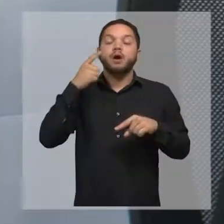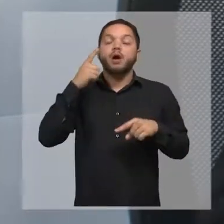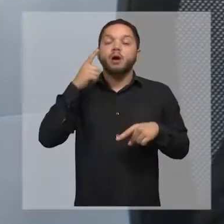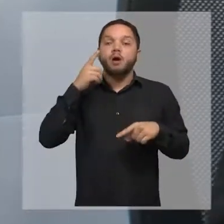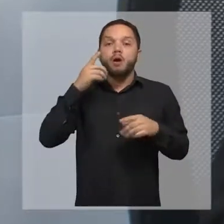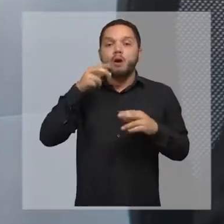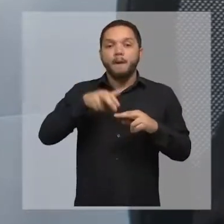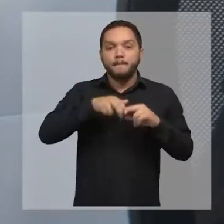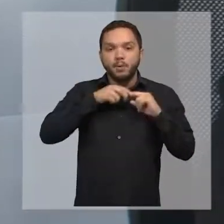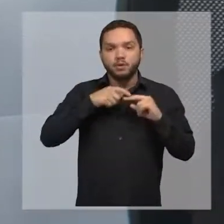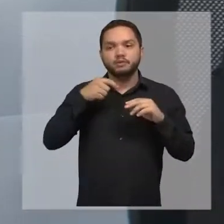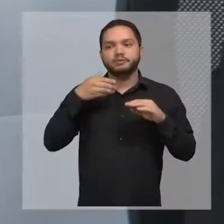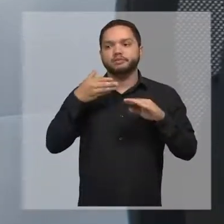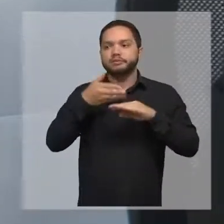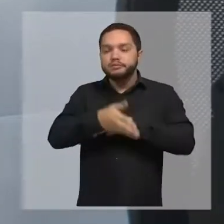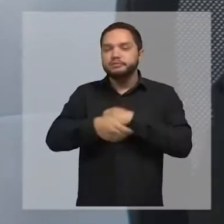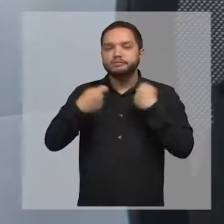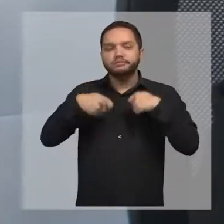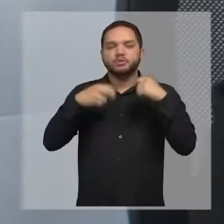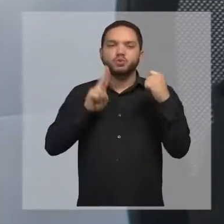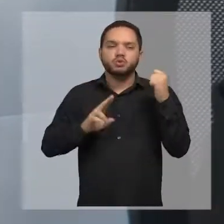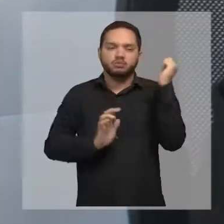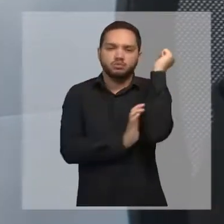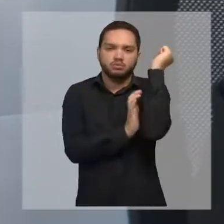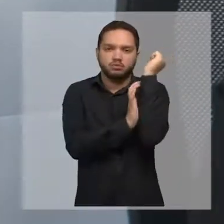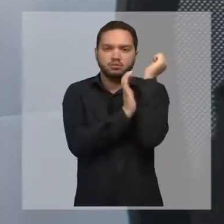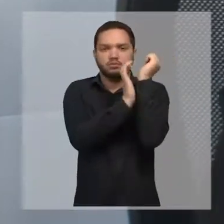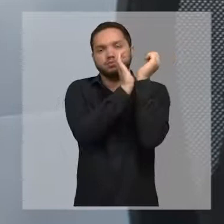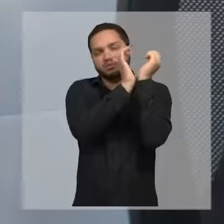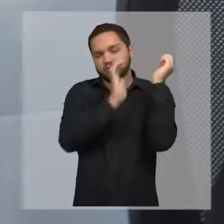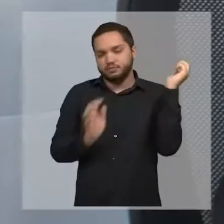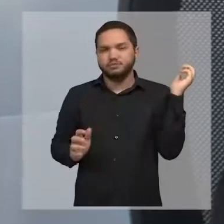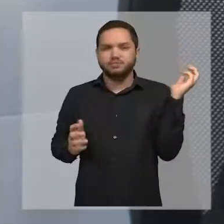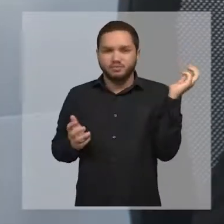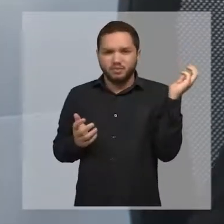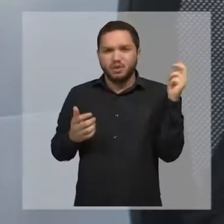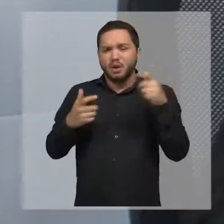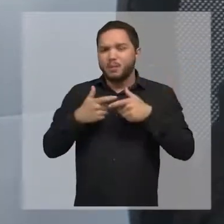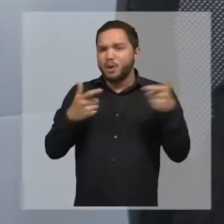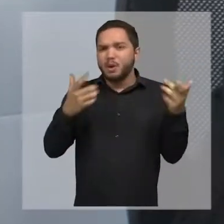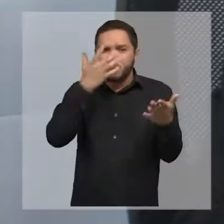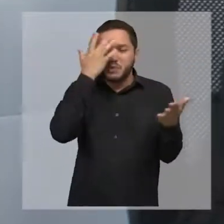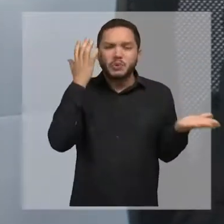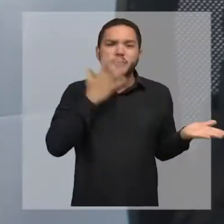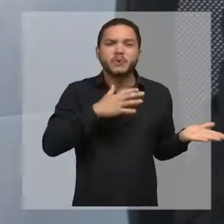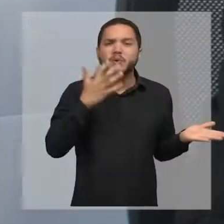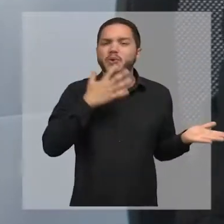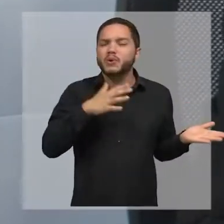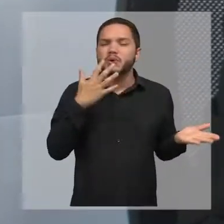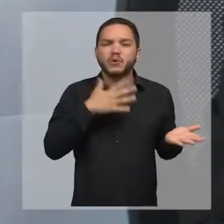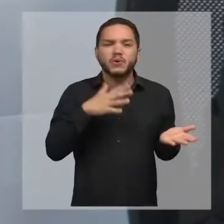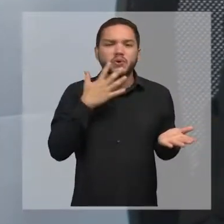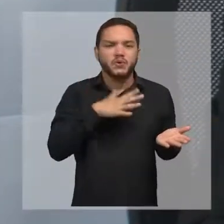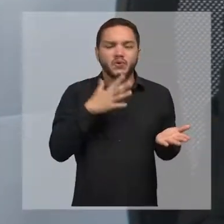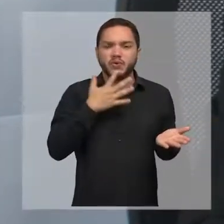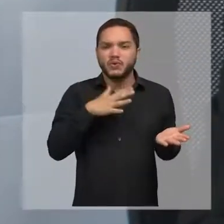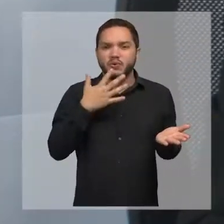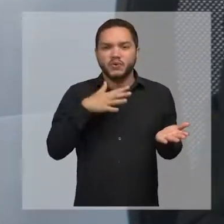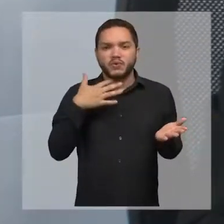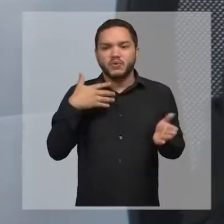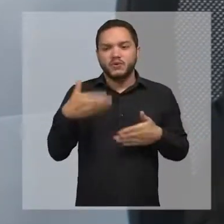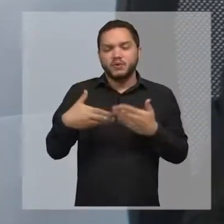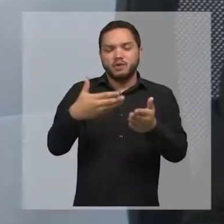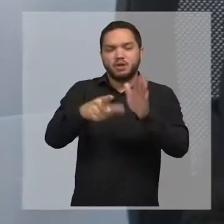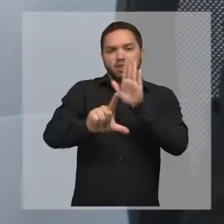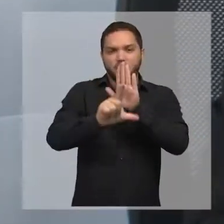que correr para o processo burocrático. E é um processo desconhecido pela grande maioria da população.